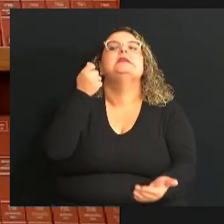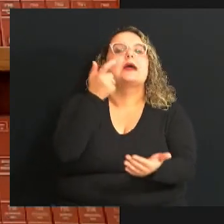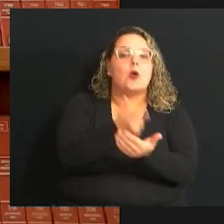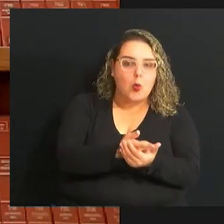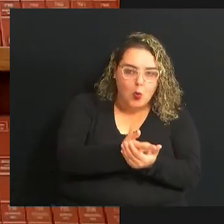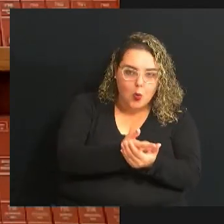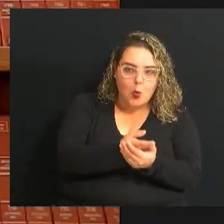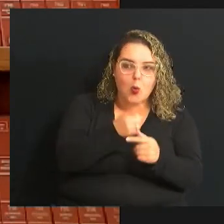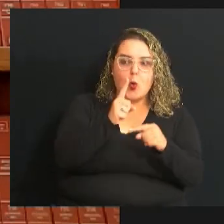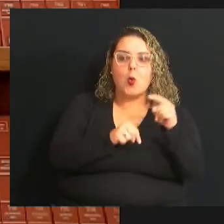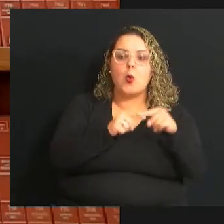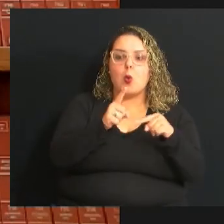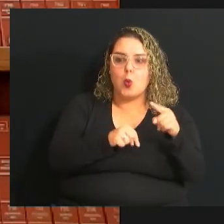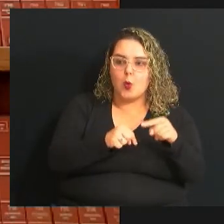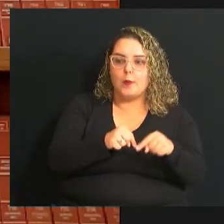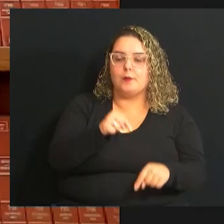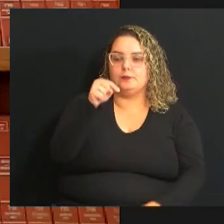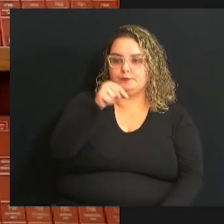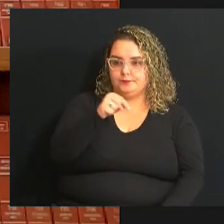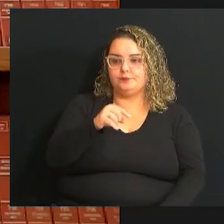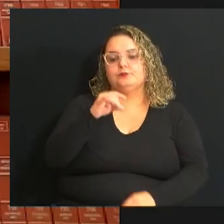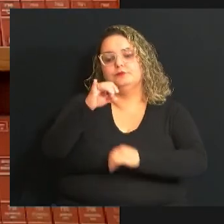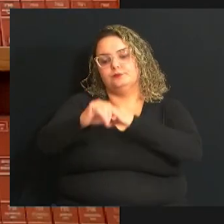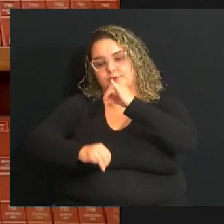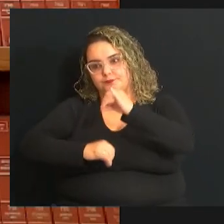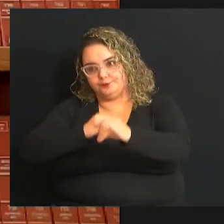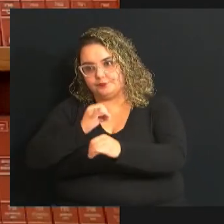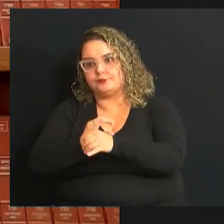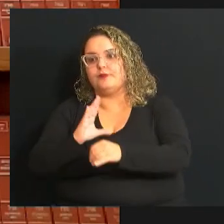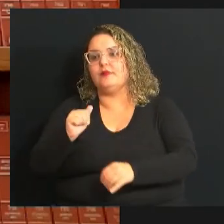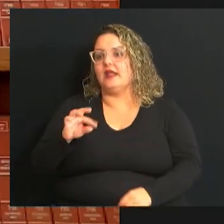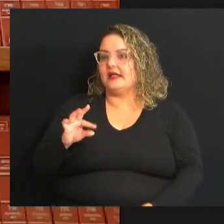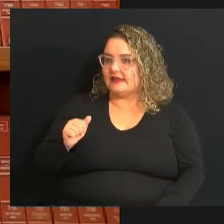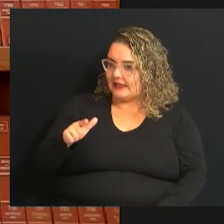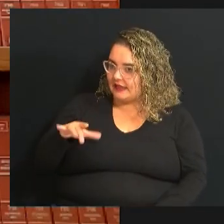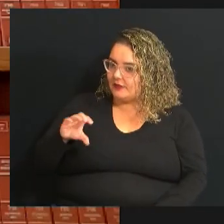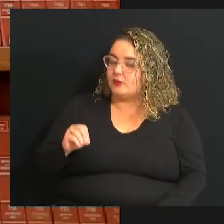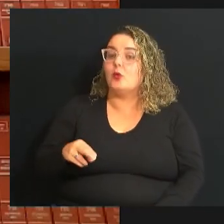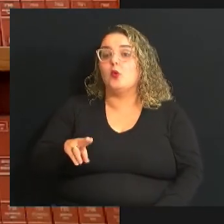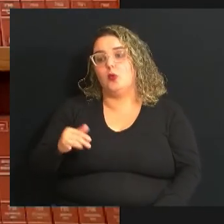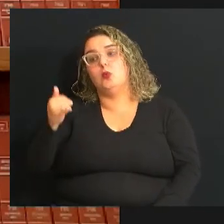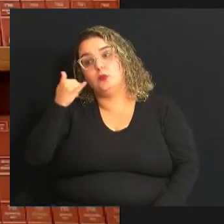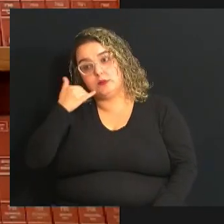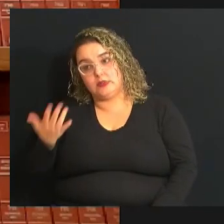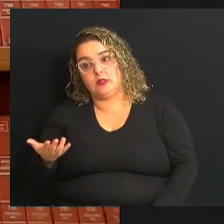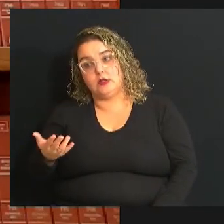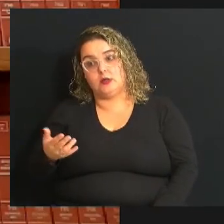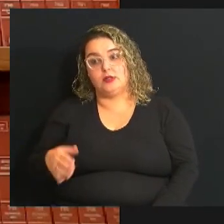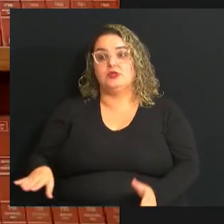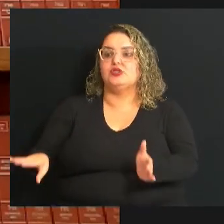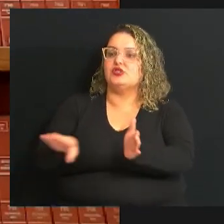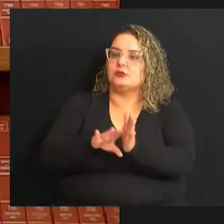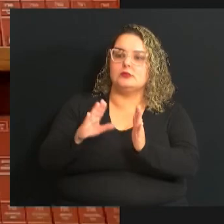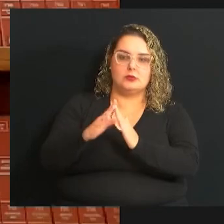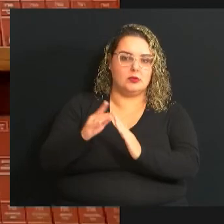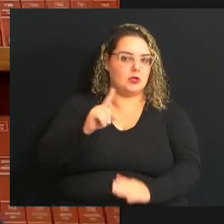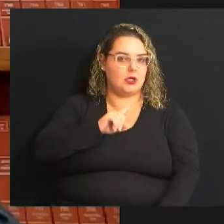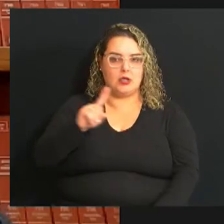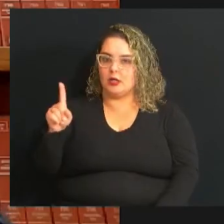o consumidor tiver prova de que isso realmente aconteceu, o que ele deve fazer? Ele tem